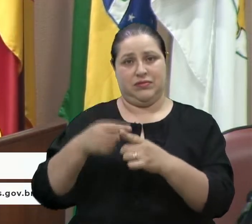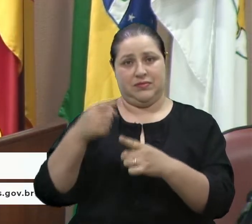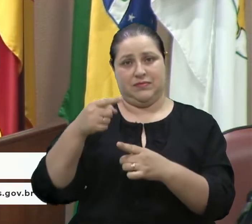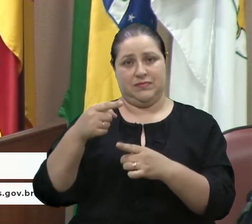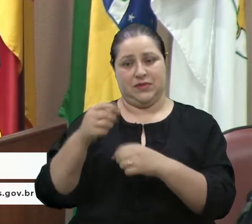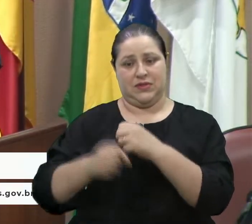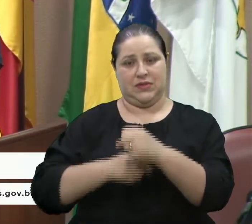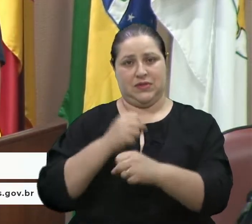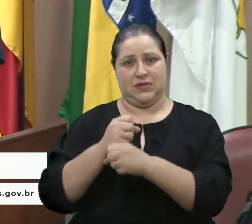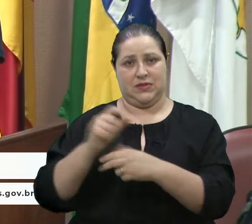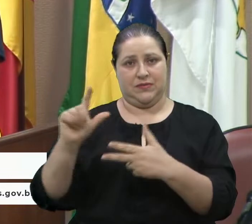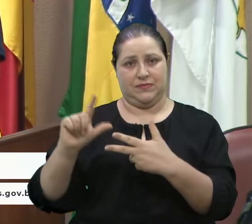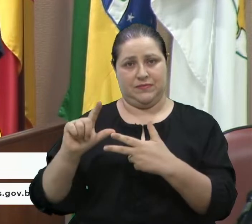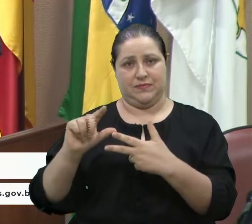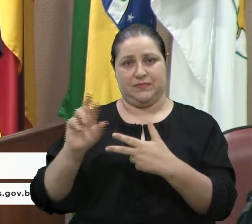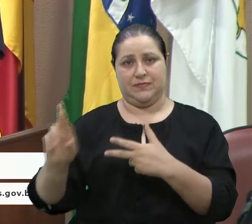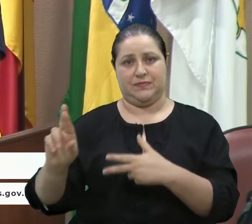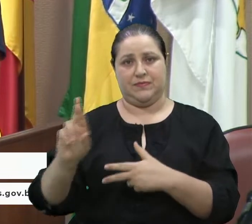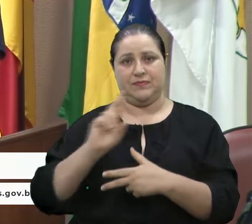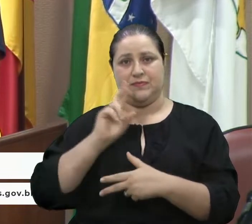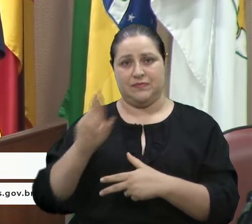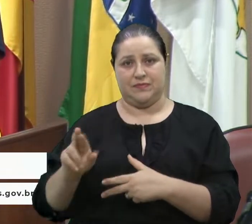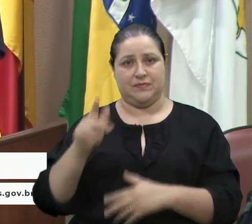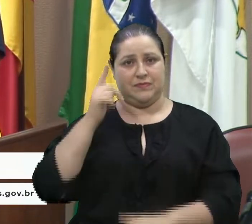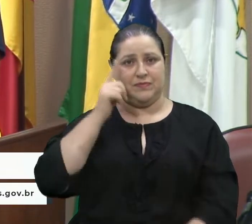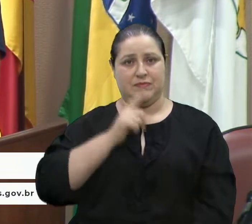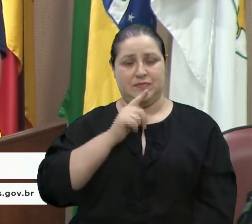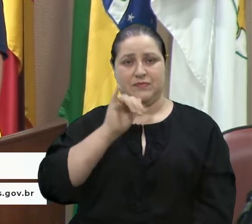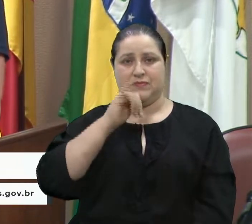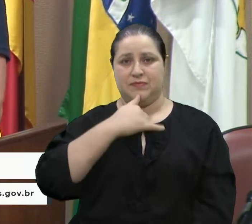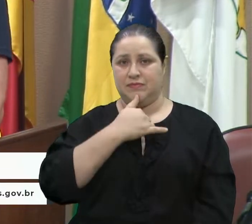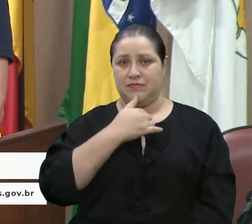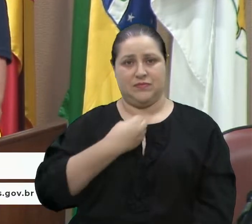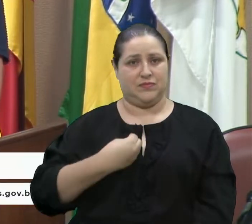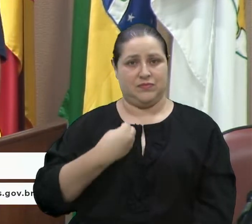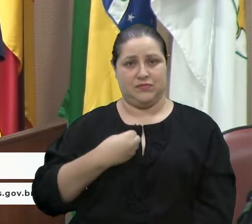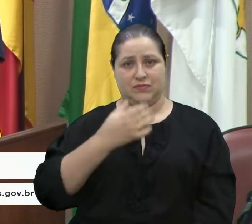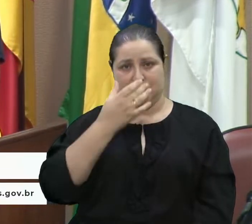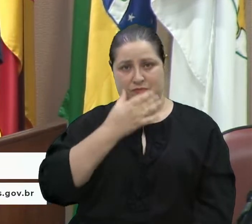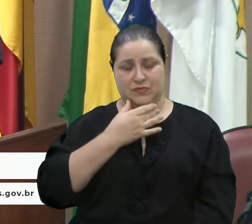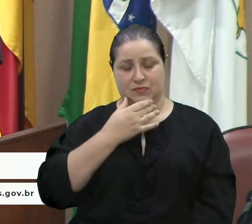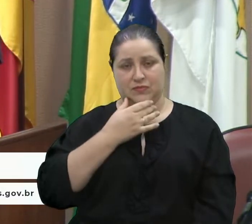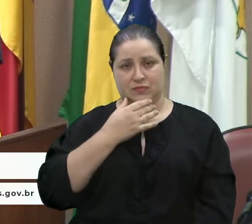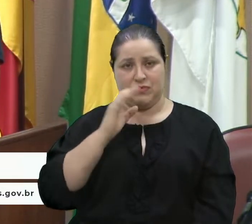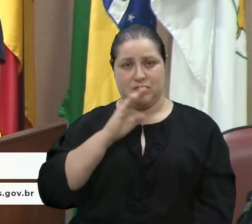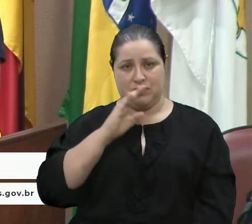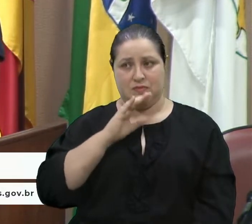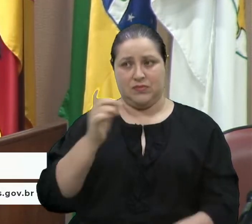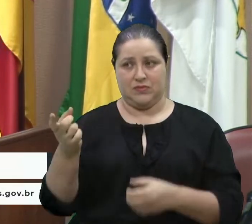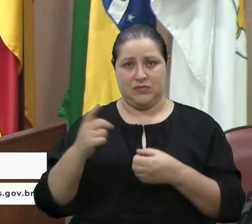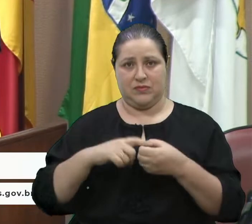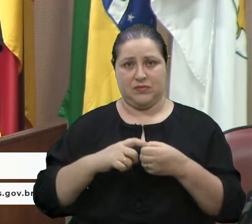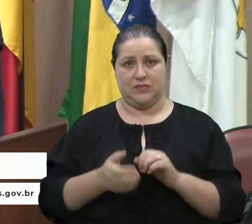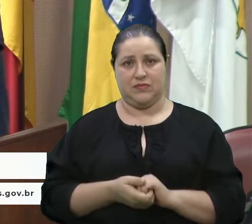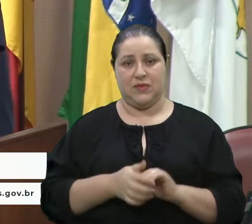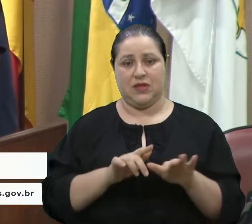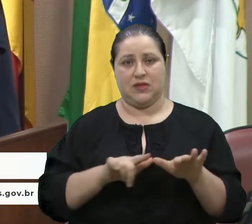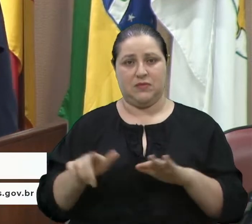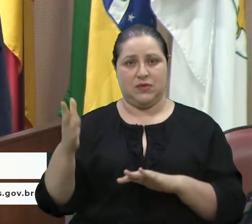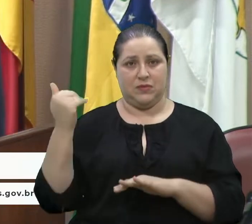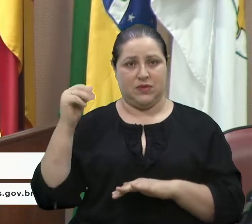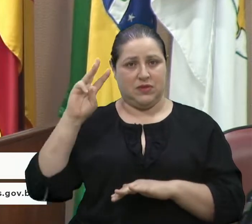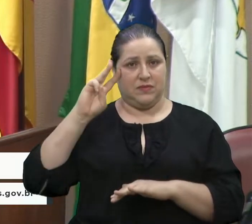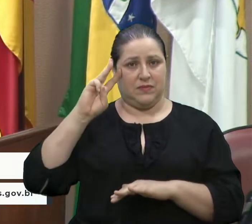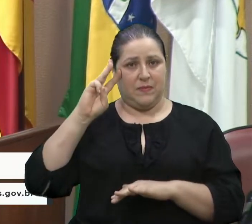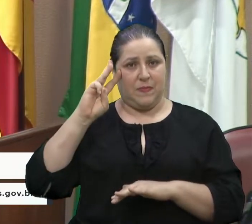legislativo para responder, então, o vereador Lucas, infelizmente ele não está aqui, acho que logo ele vai estar voltando aqui. Semana passada, na terça-feira,